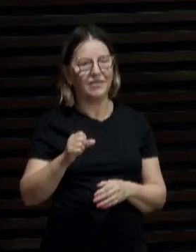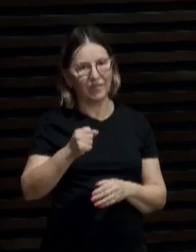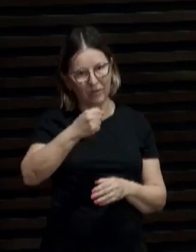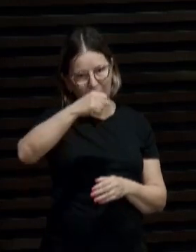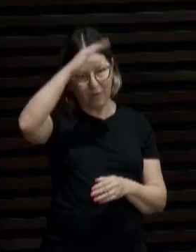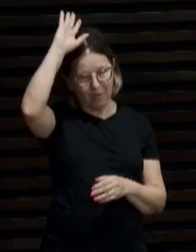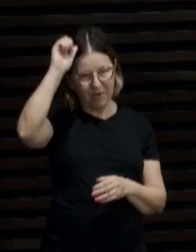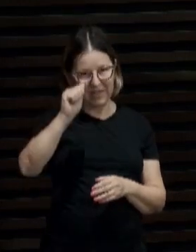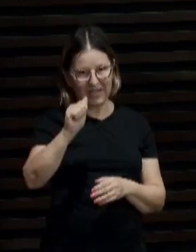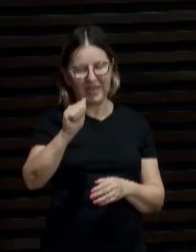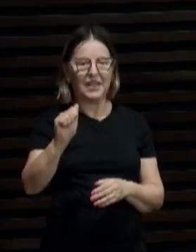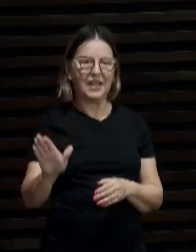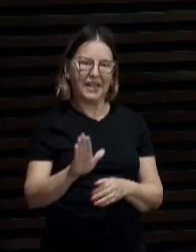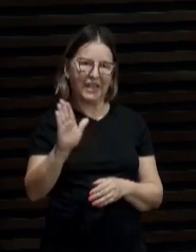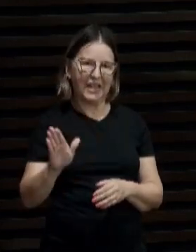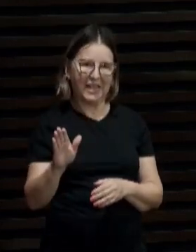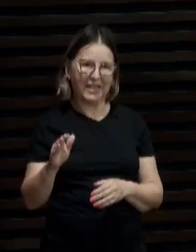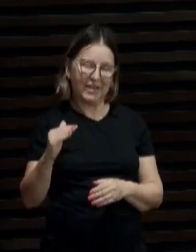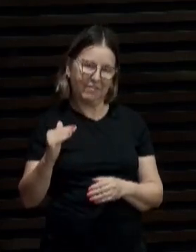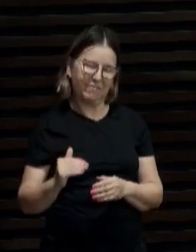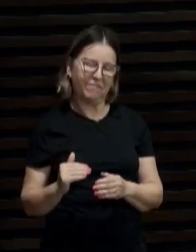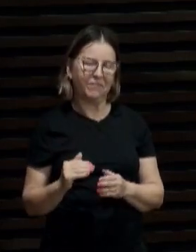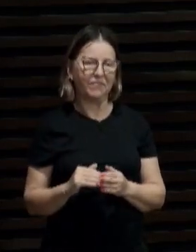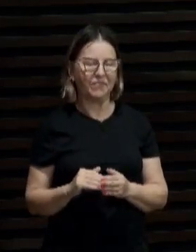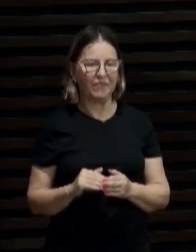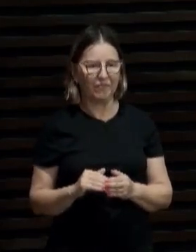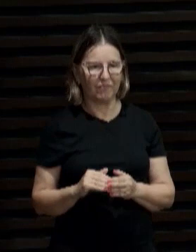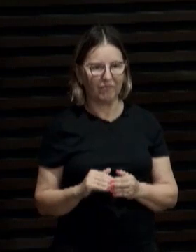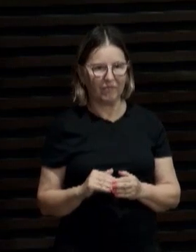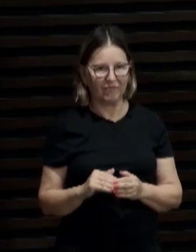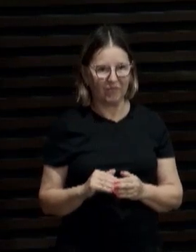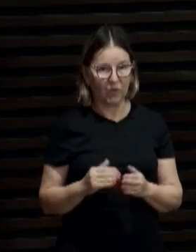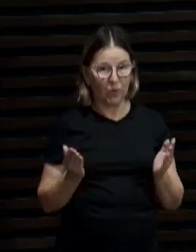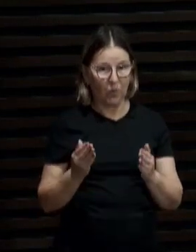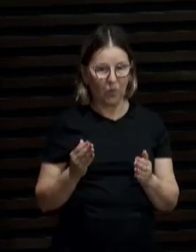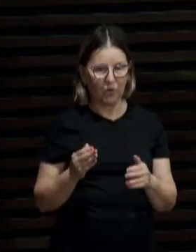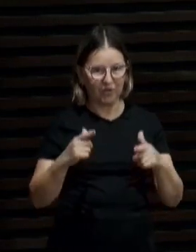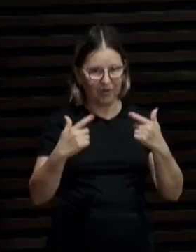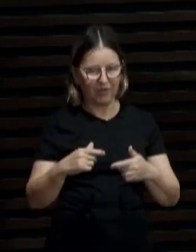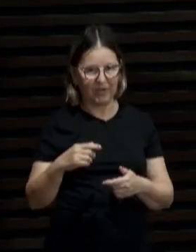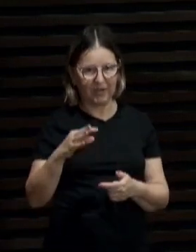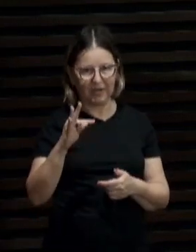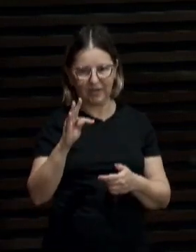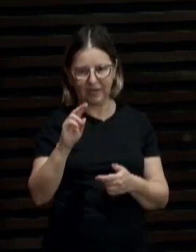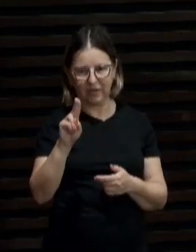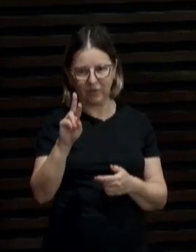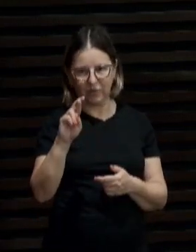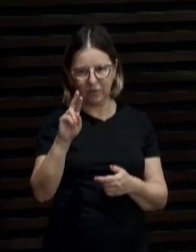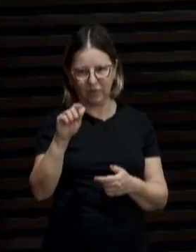costa da Turquia. Era uma igreja que ela tinha alguns pontos muito específicos. Era uma